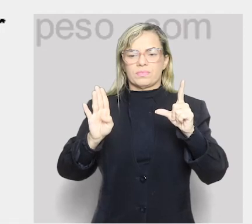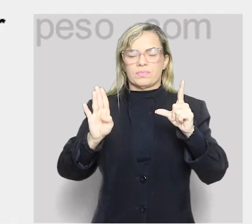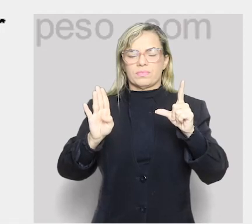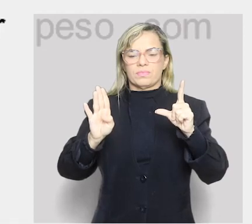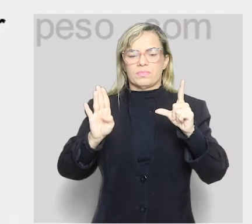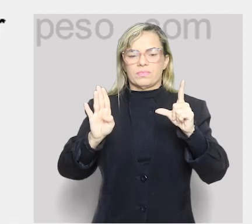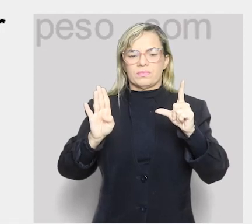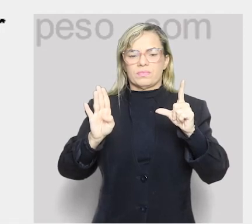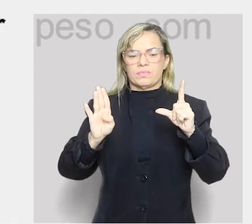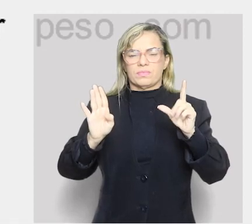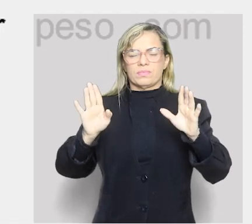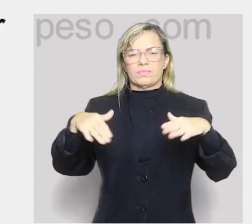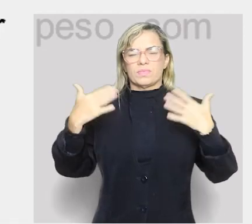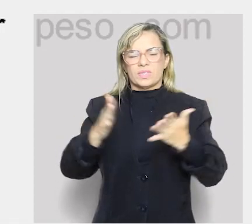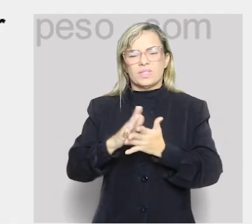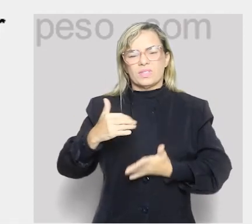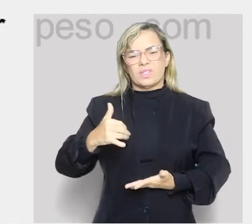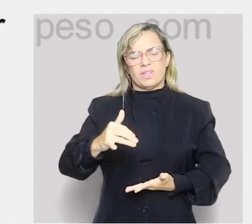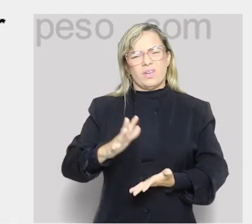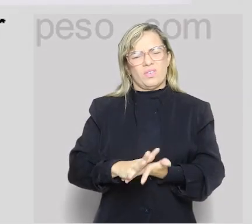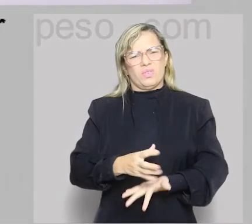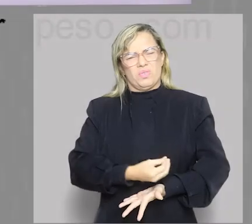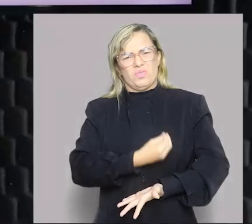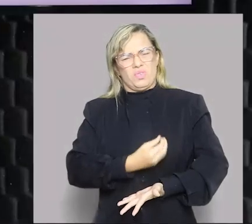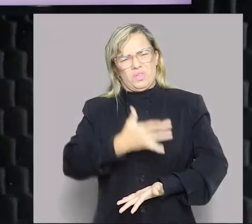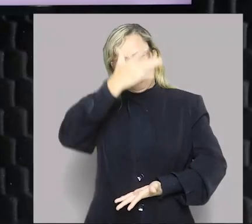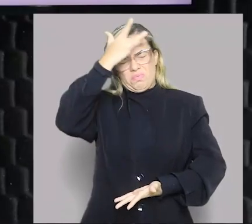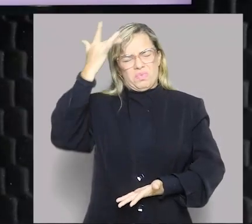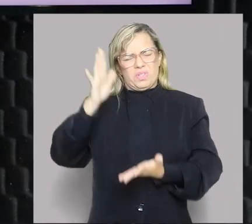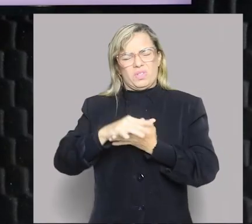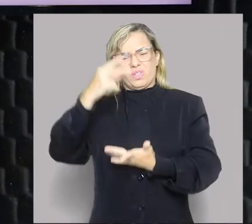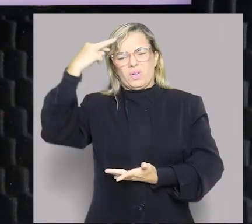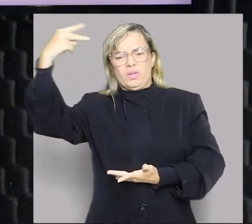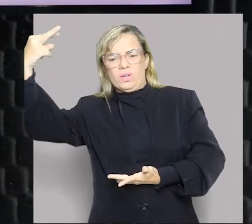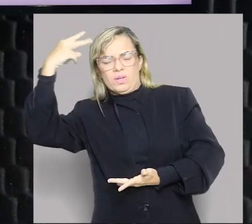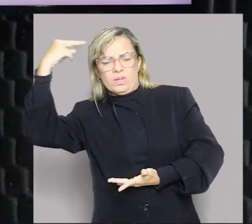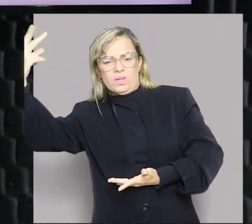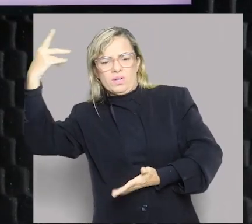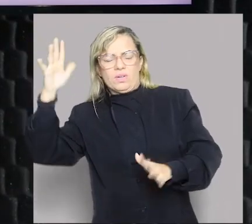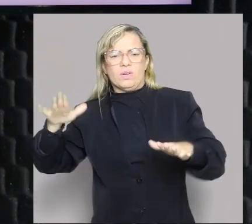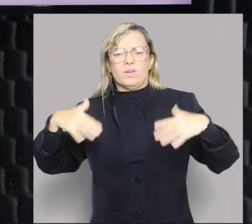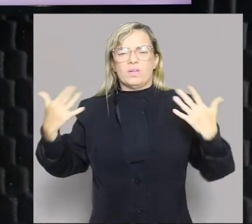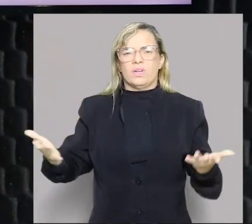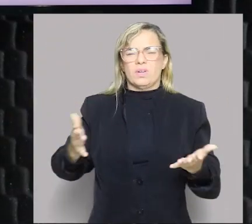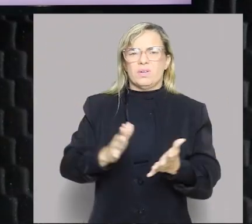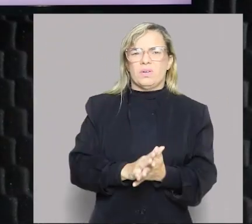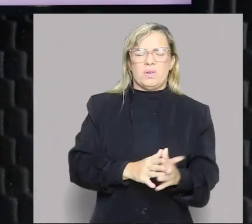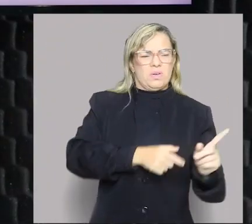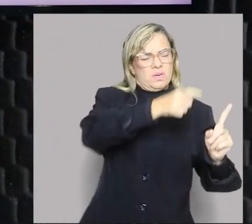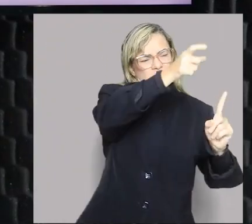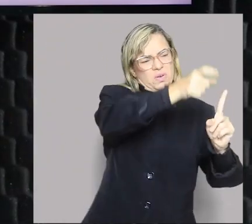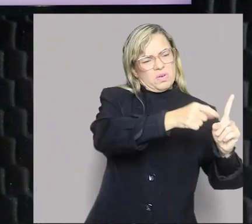comer compulsivo. Ele está narrando, ele está contando a história. Ele cita fulano